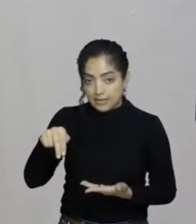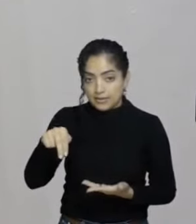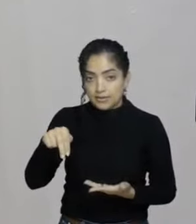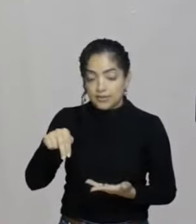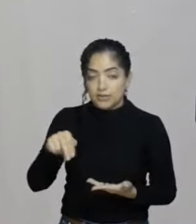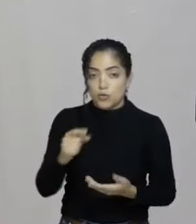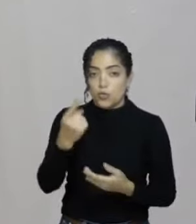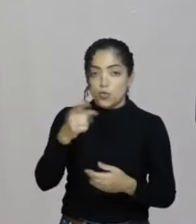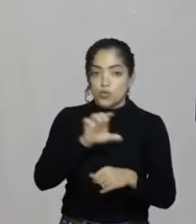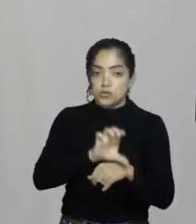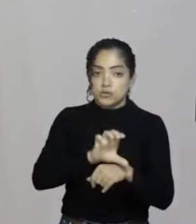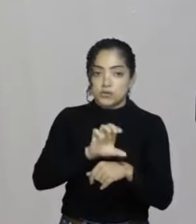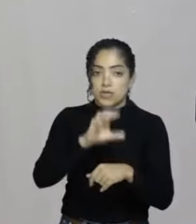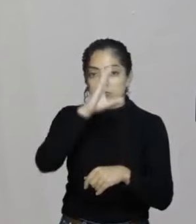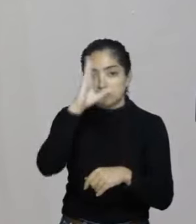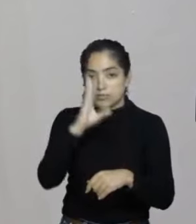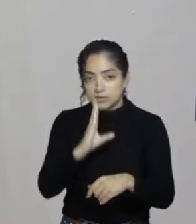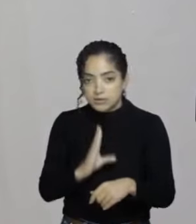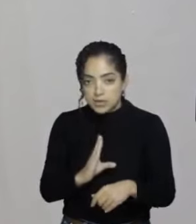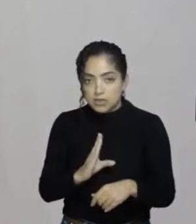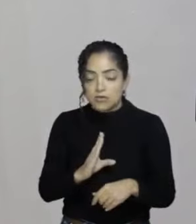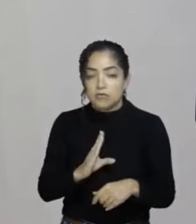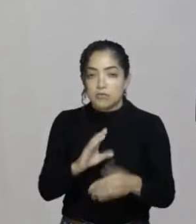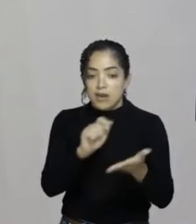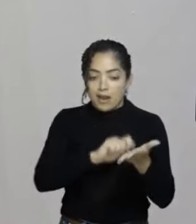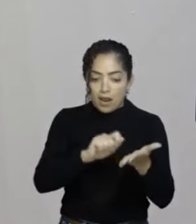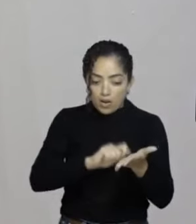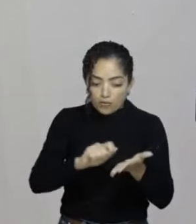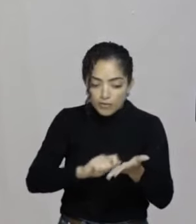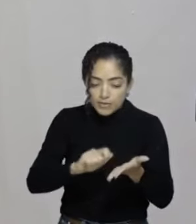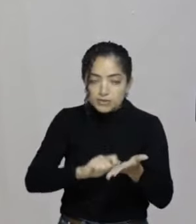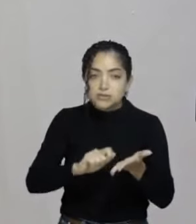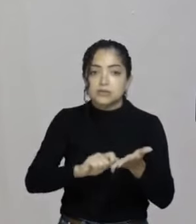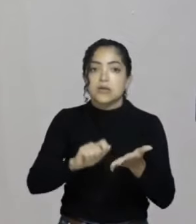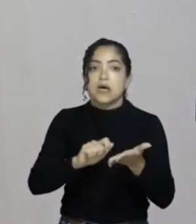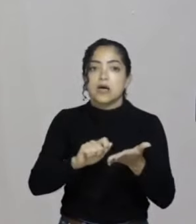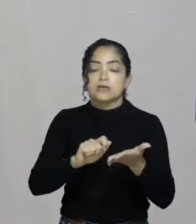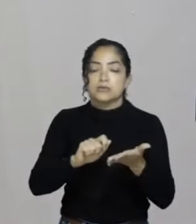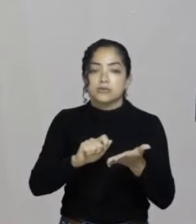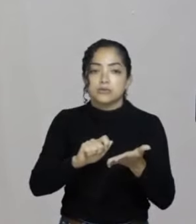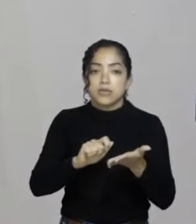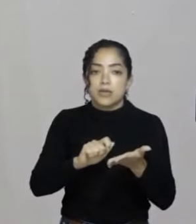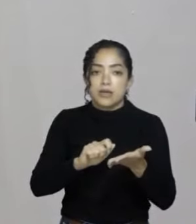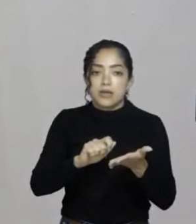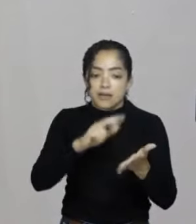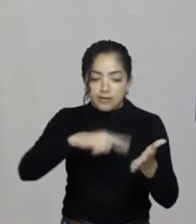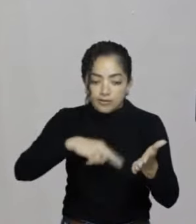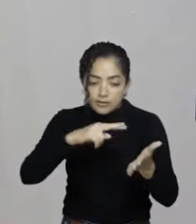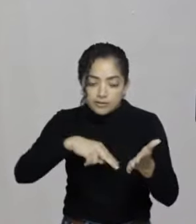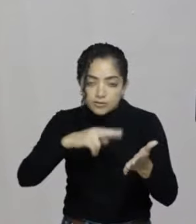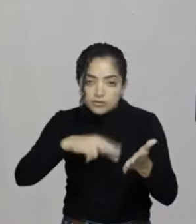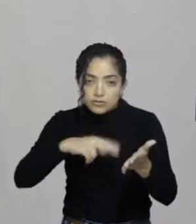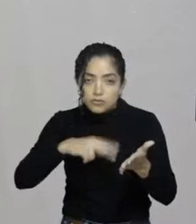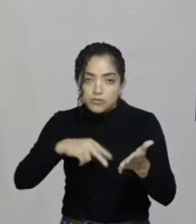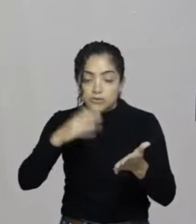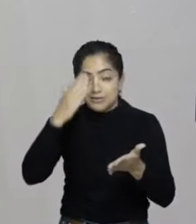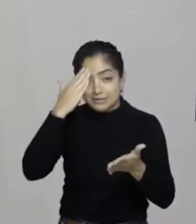estado brasileiro pode ser considerado Alfabetizado ao fim do segundo ano no fundamental diz o MEC